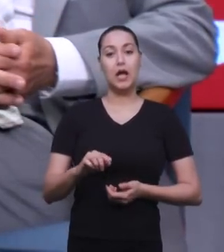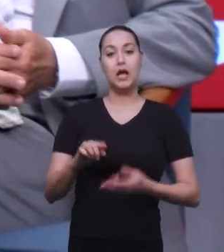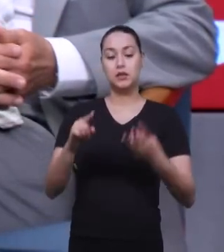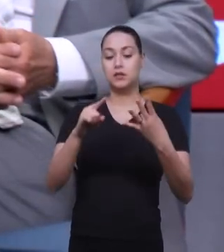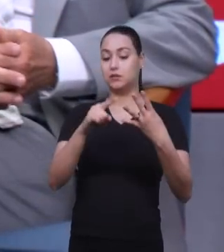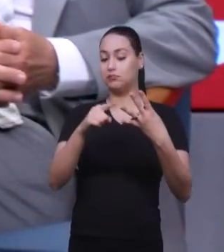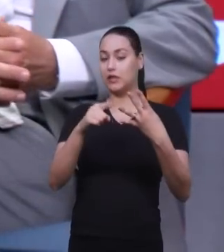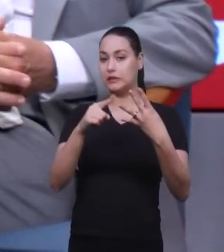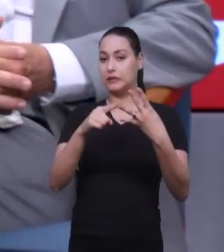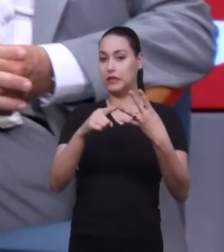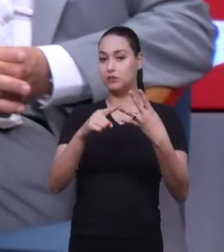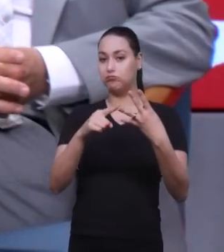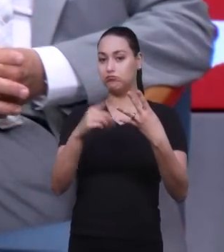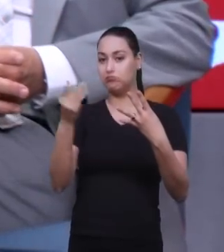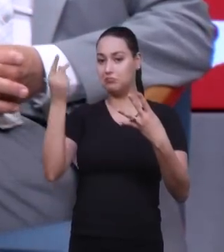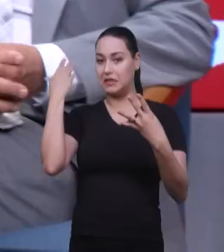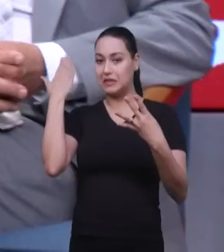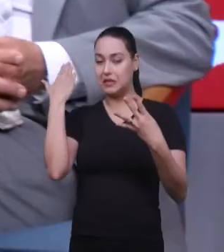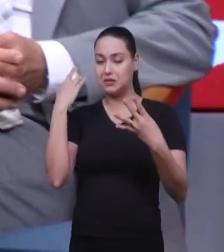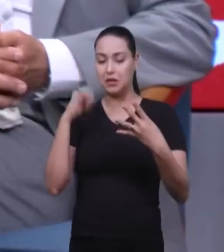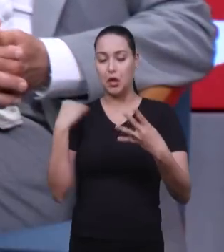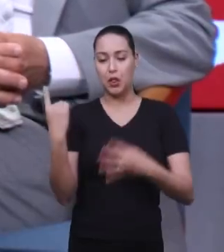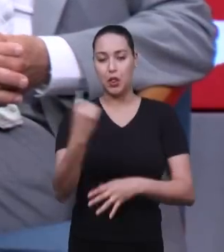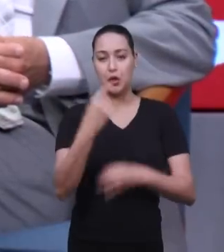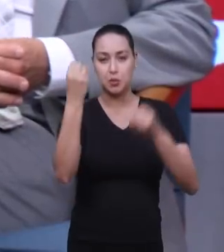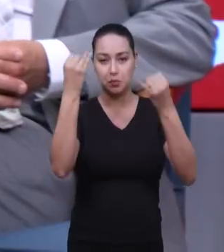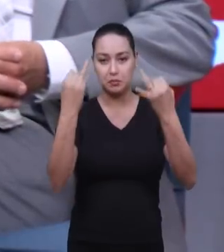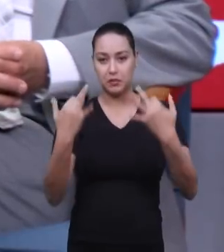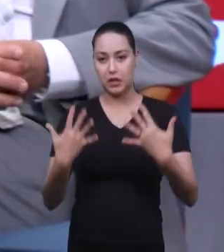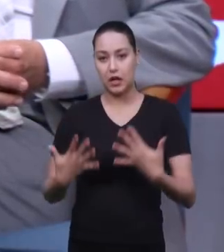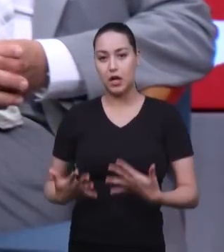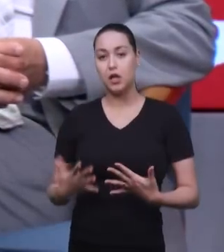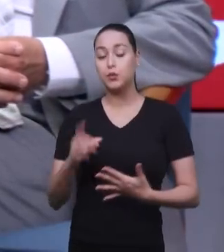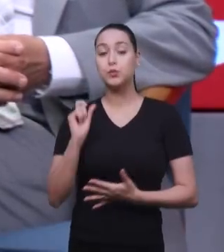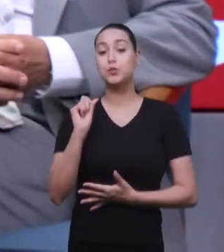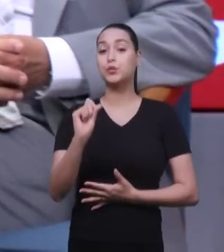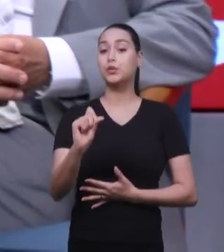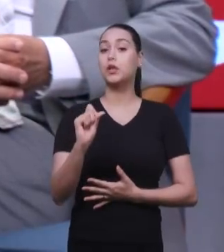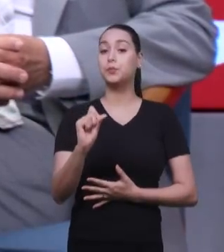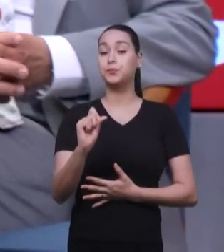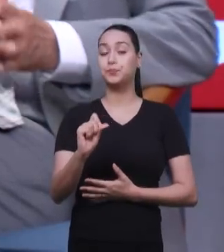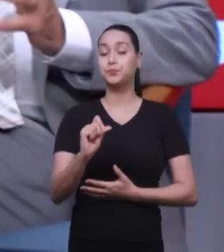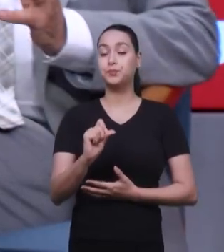evento anterior, no programa anterior, nós falamos sobre